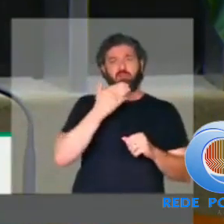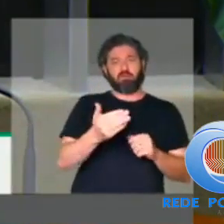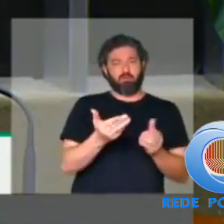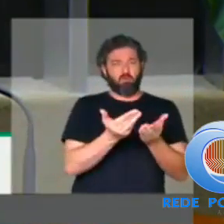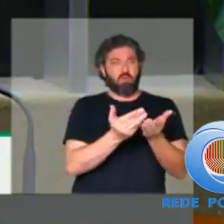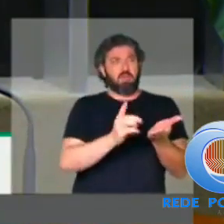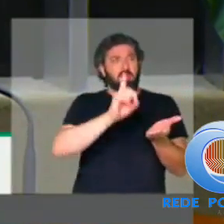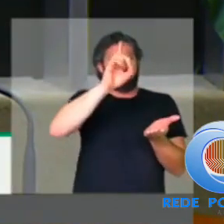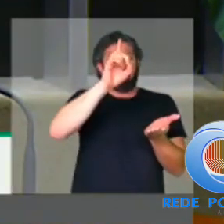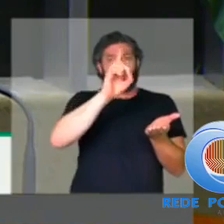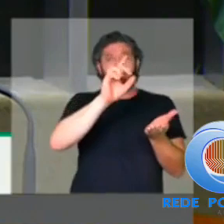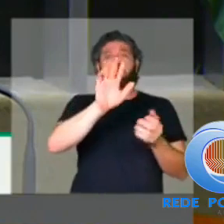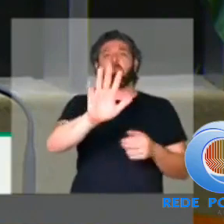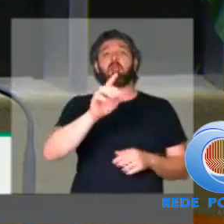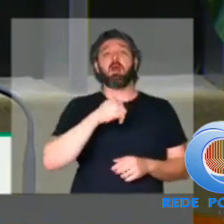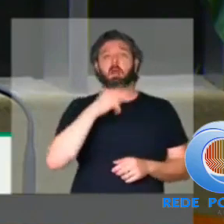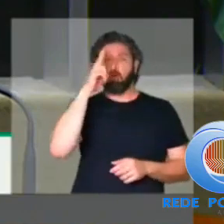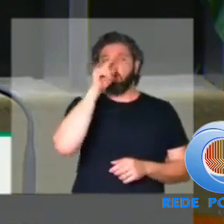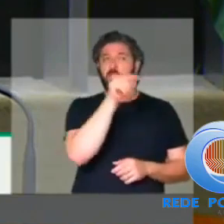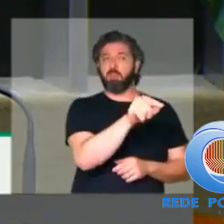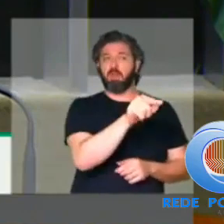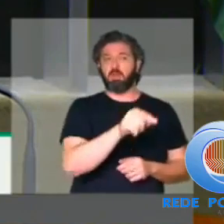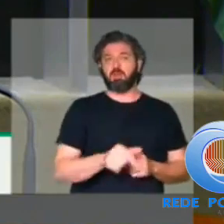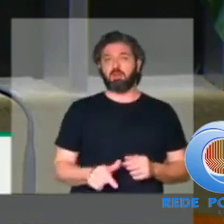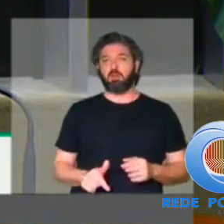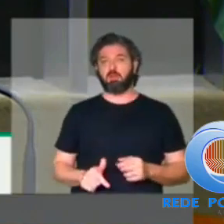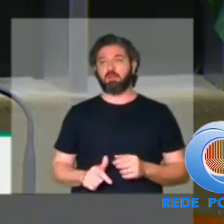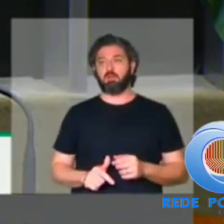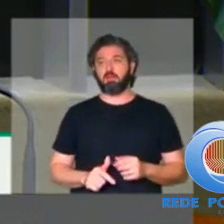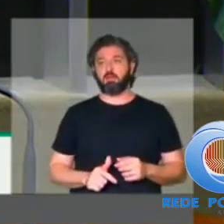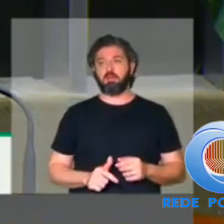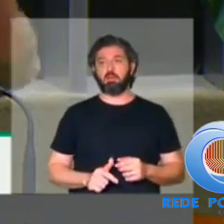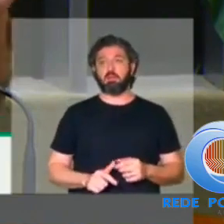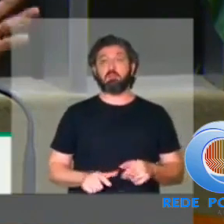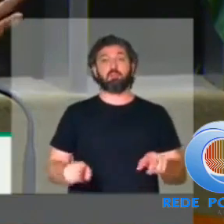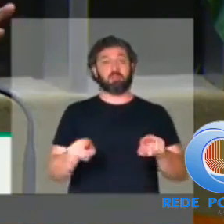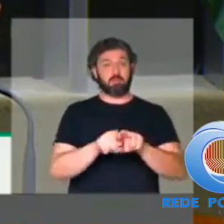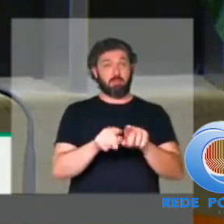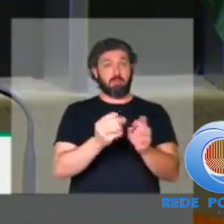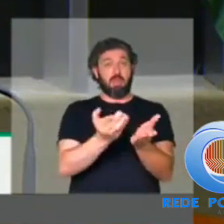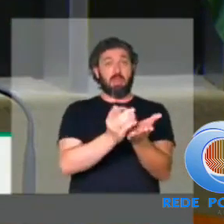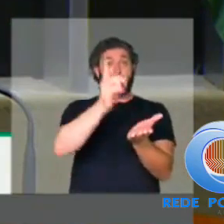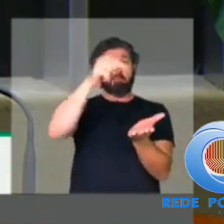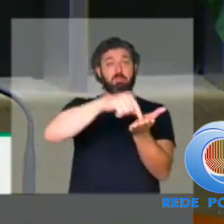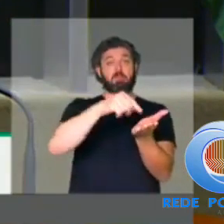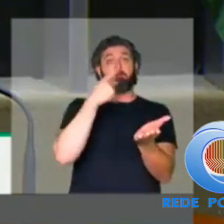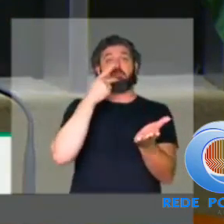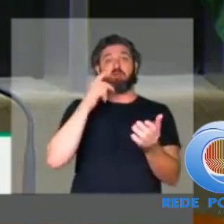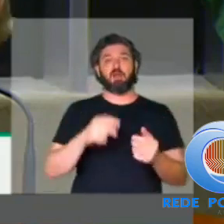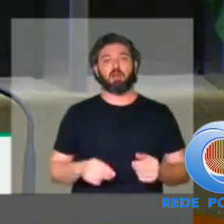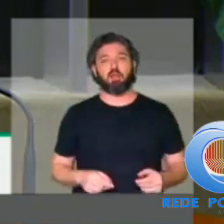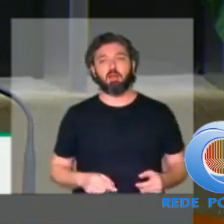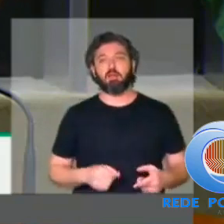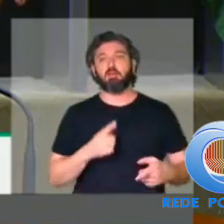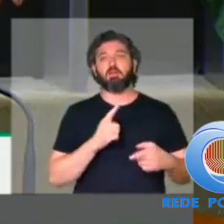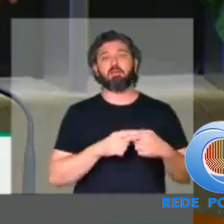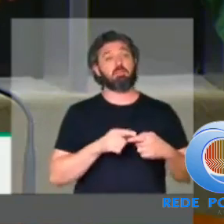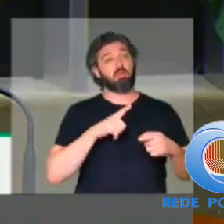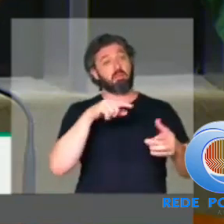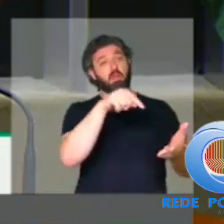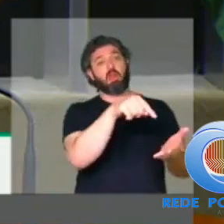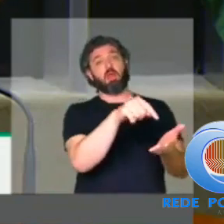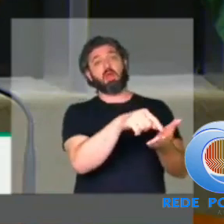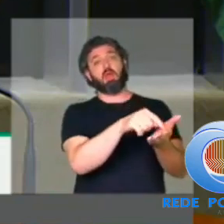nome da Bíblia, mas eu quero lembrar que também é bíblico, porque está